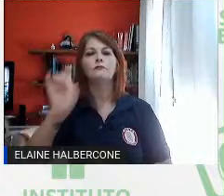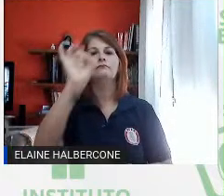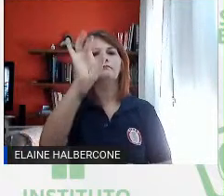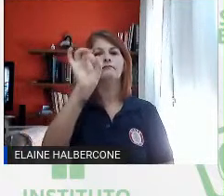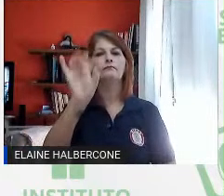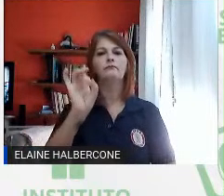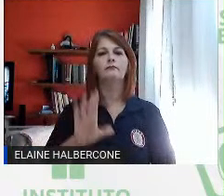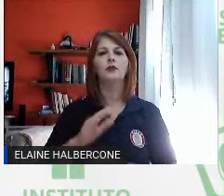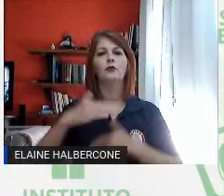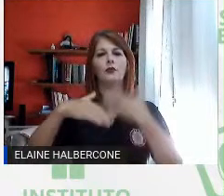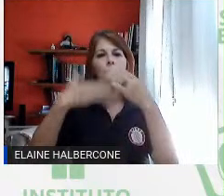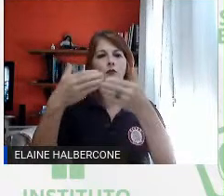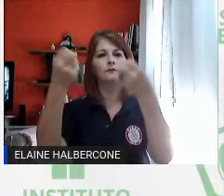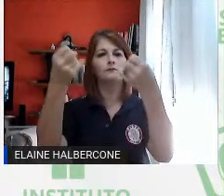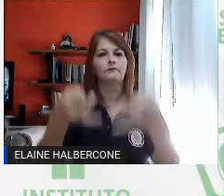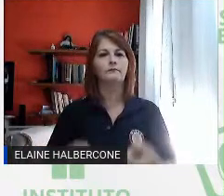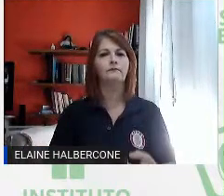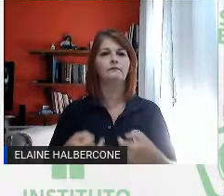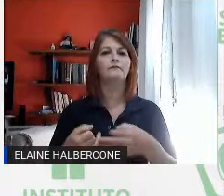frente. Bom,